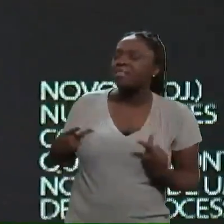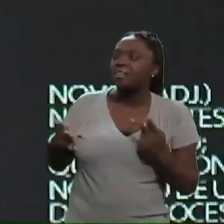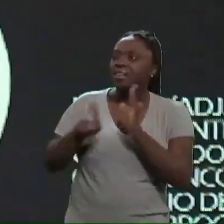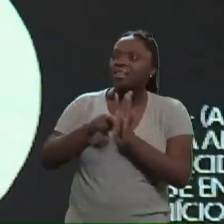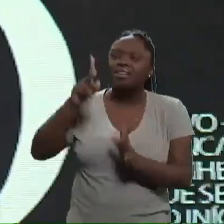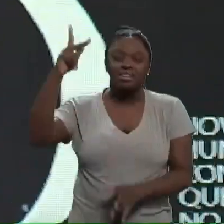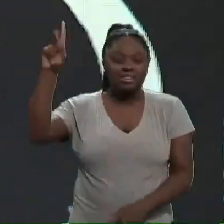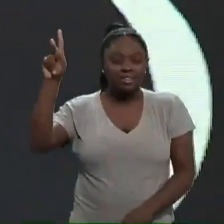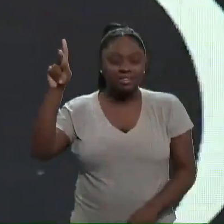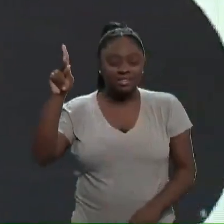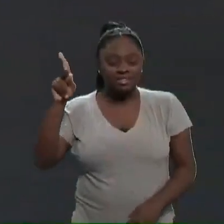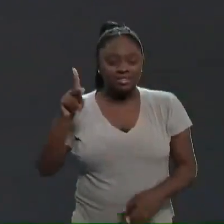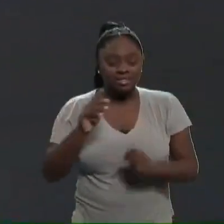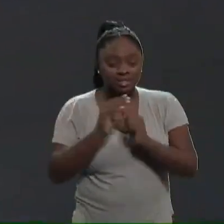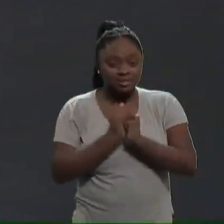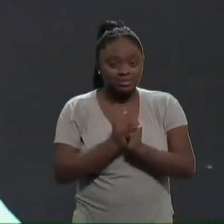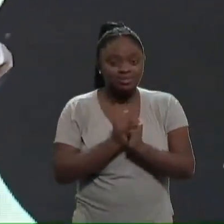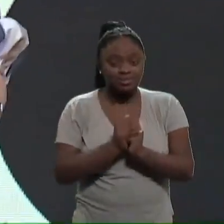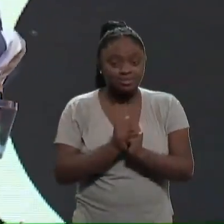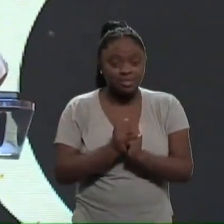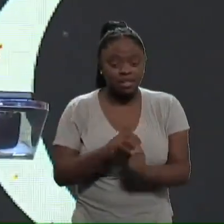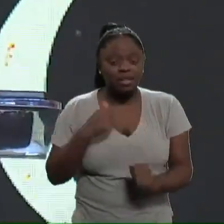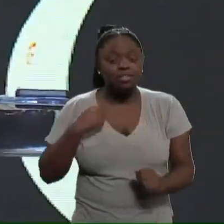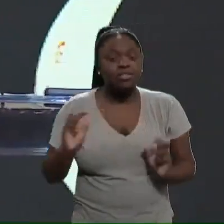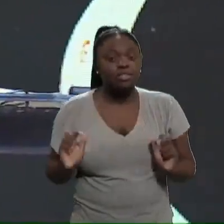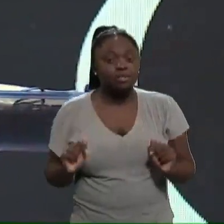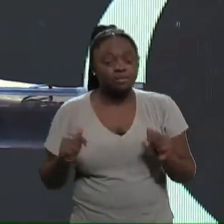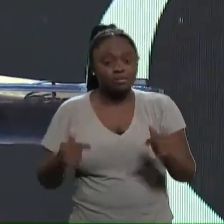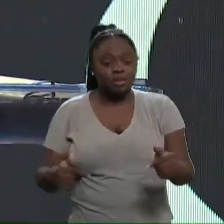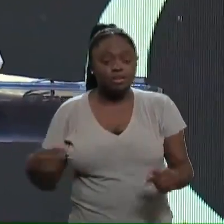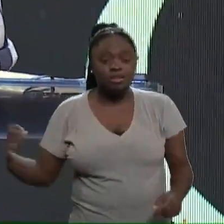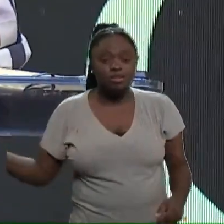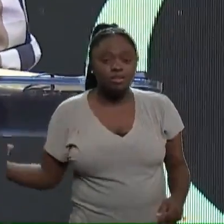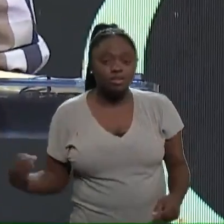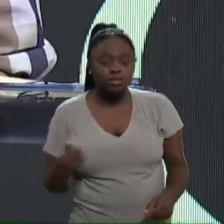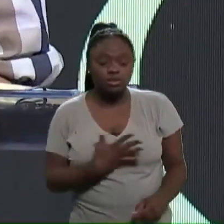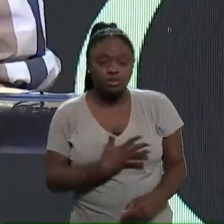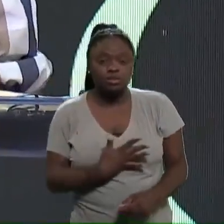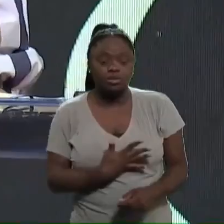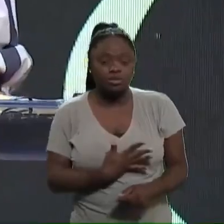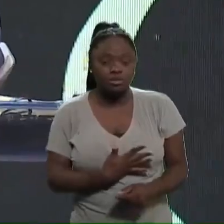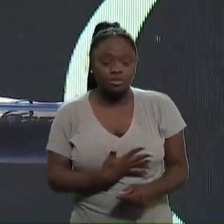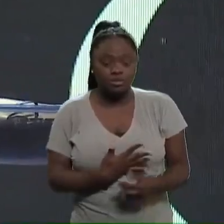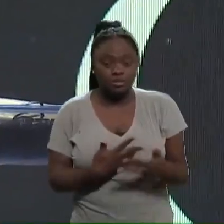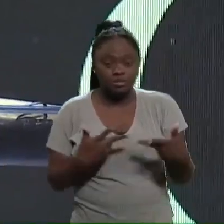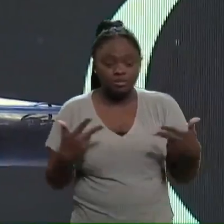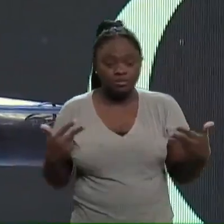Ele. Eis que faço algo novo.